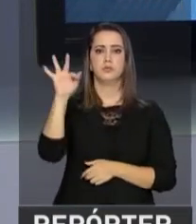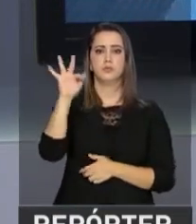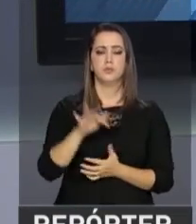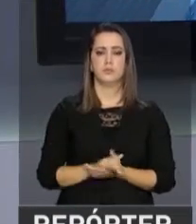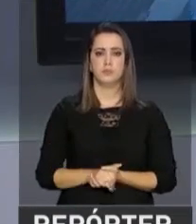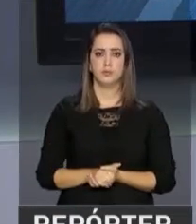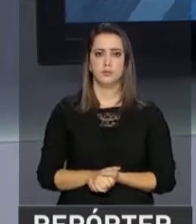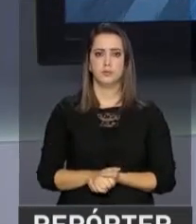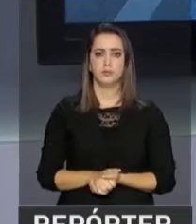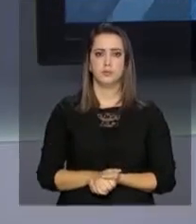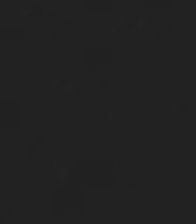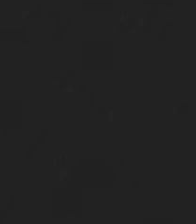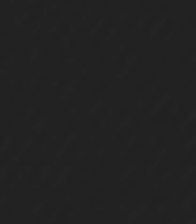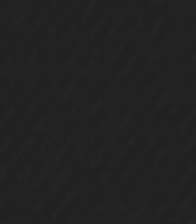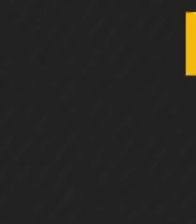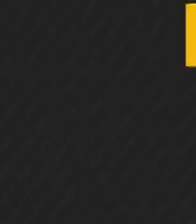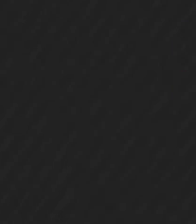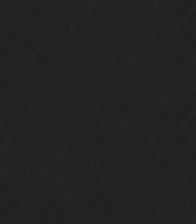tv do governo federal